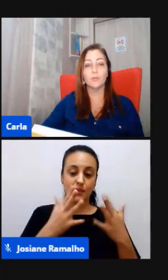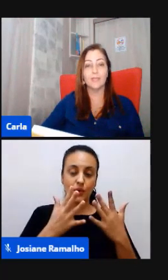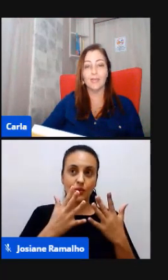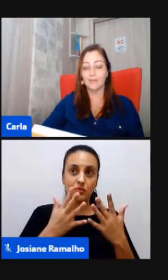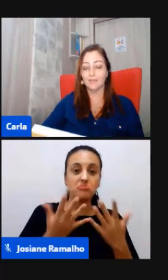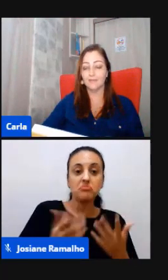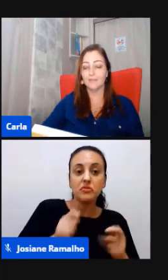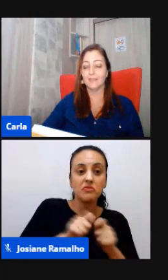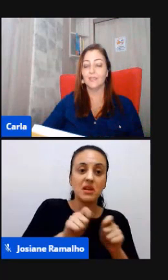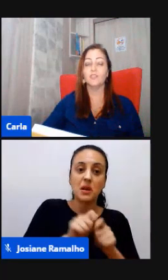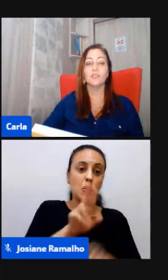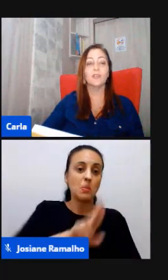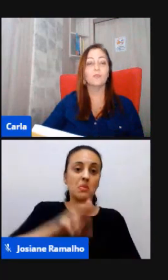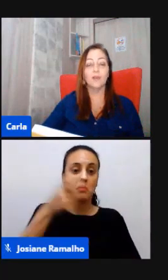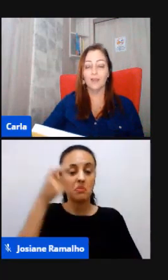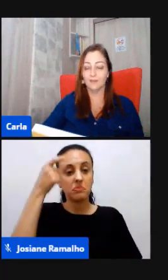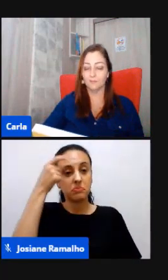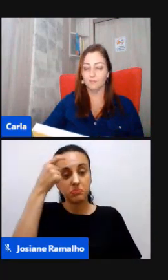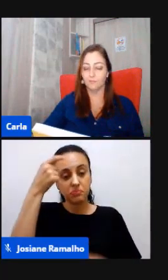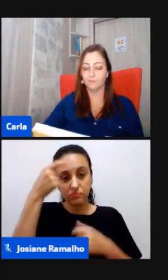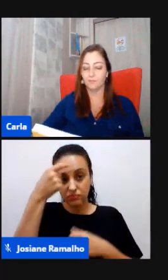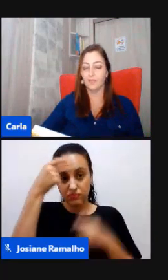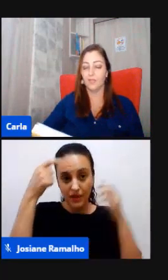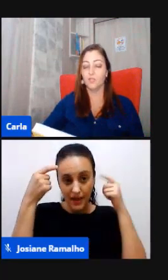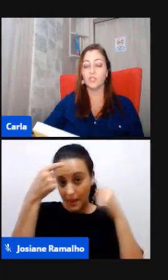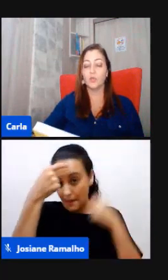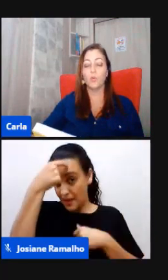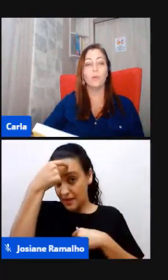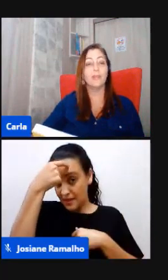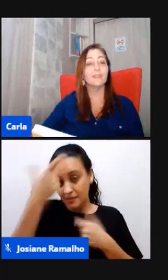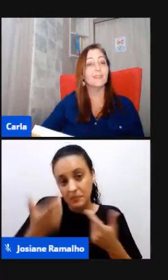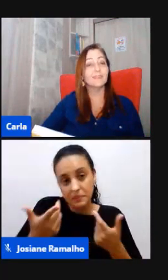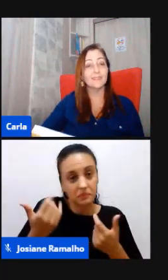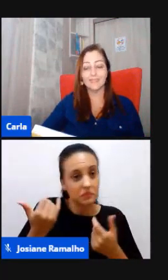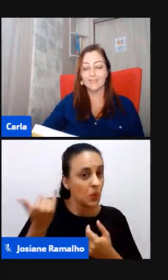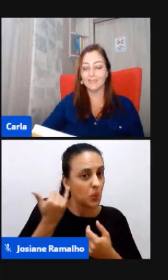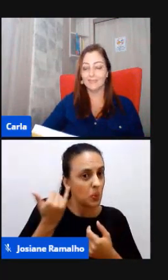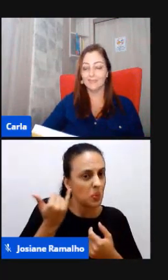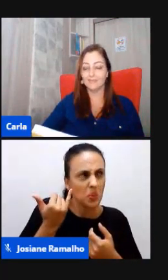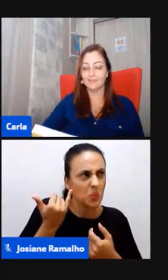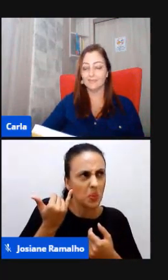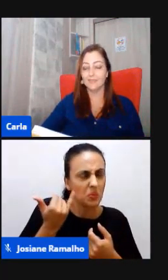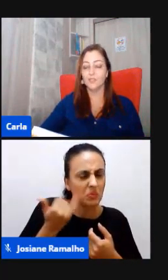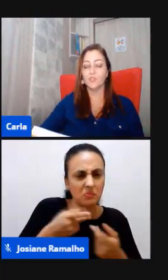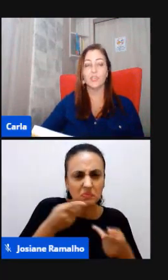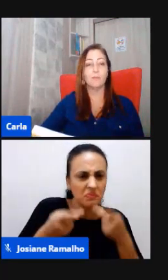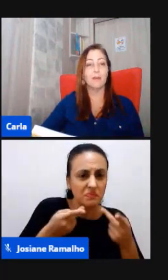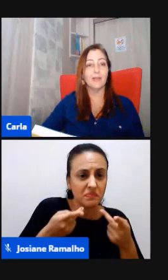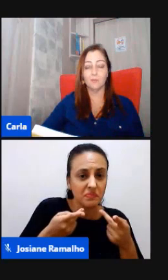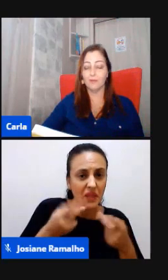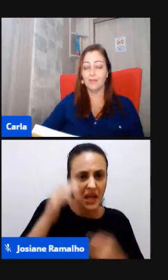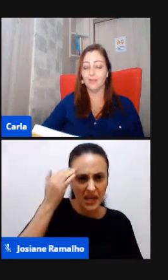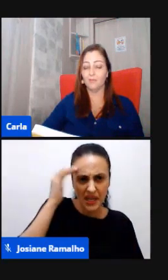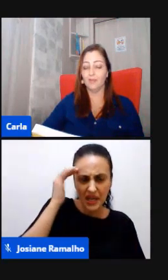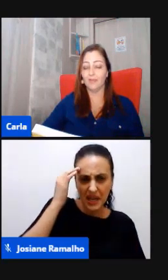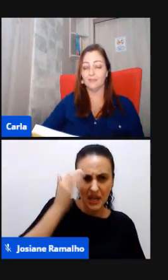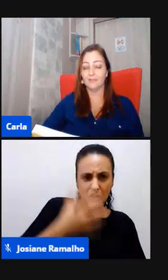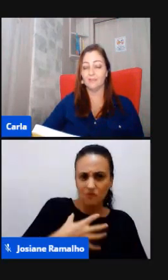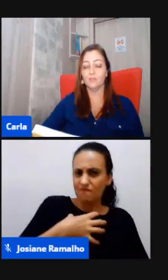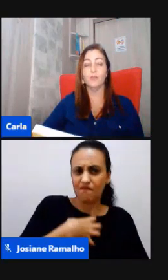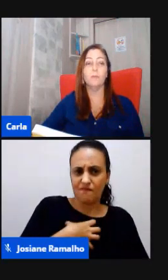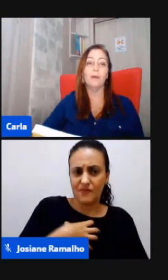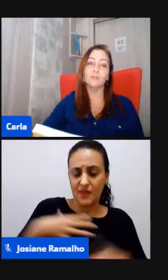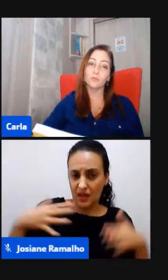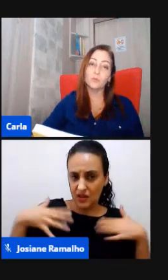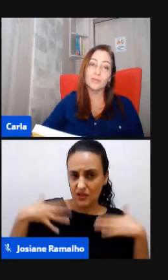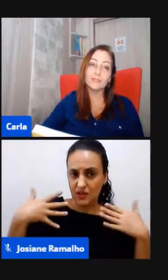de escutar e de não falar, de compreender sem alegrias, de amar e